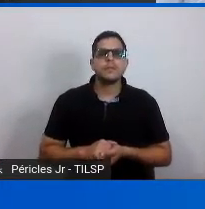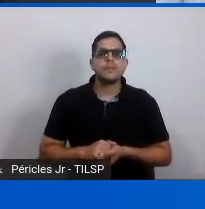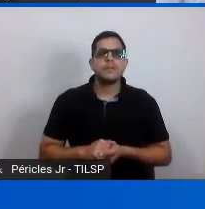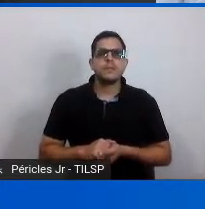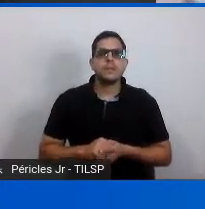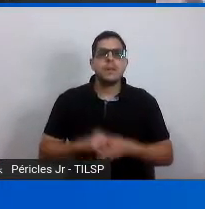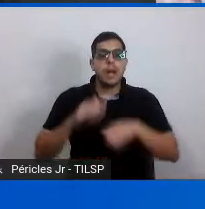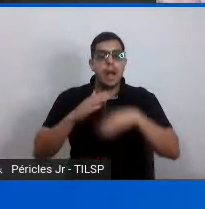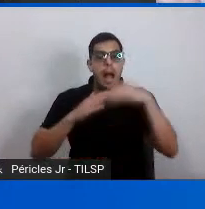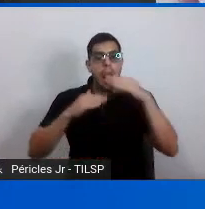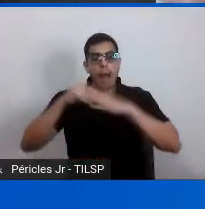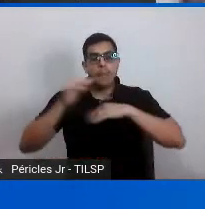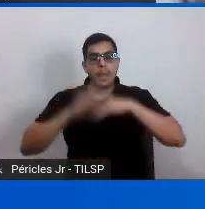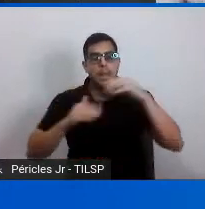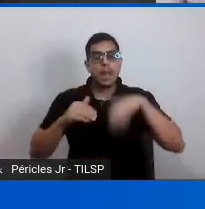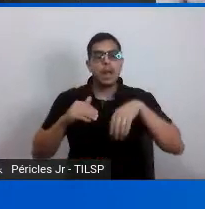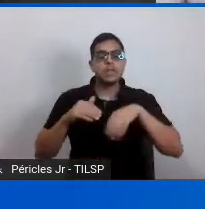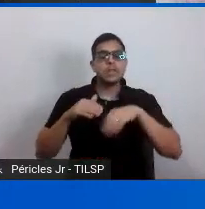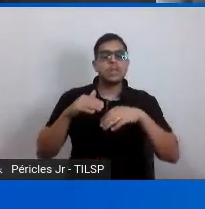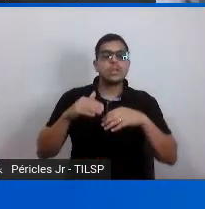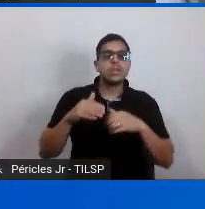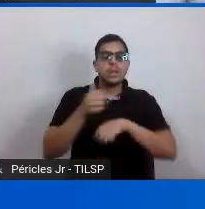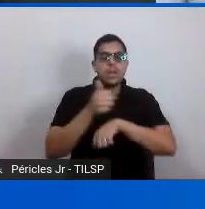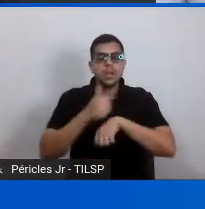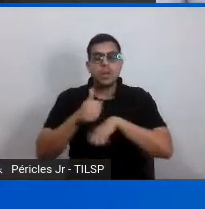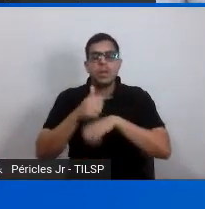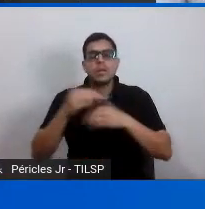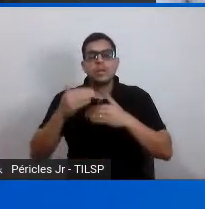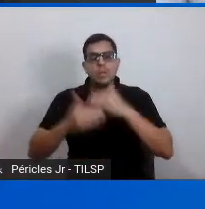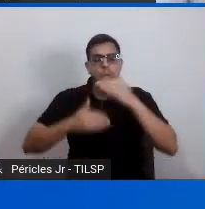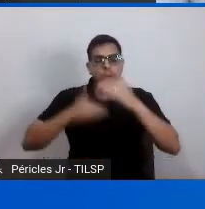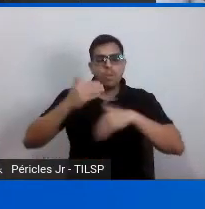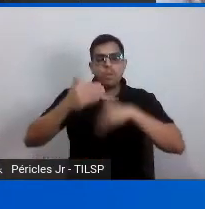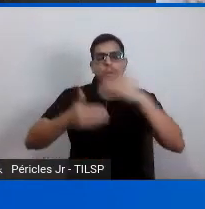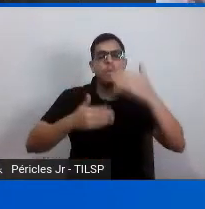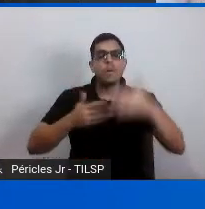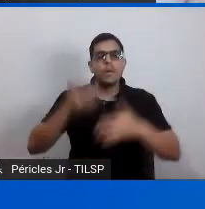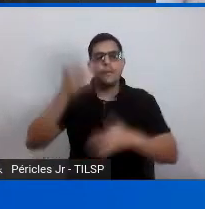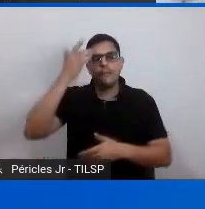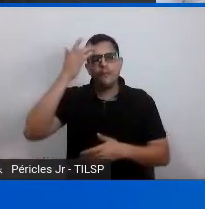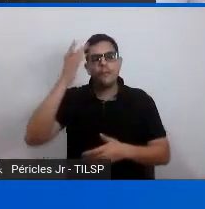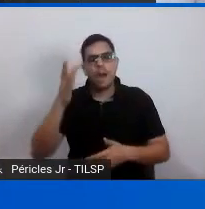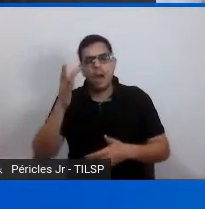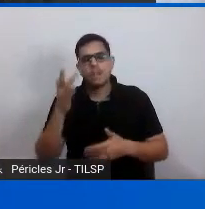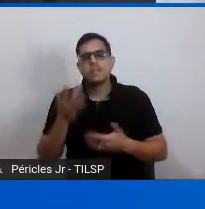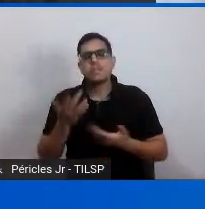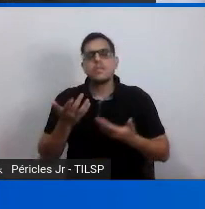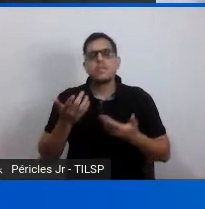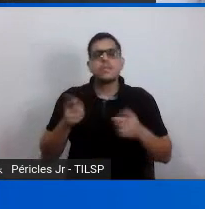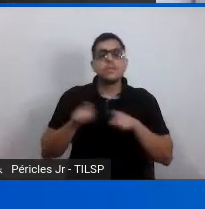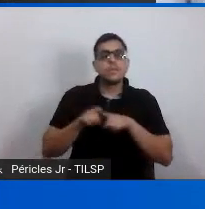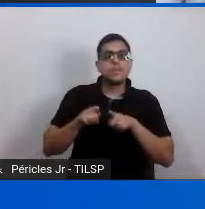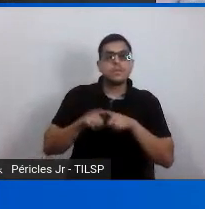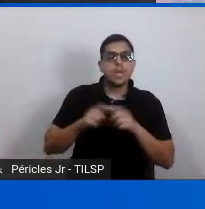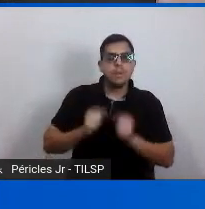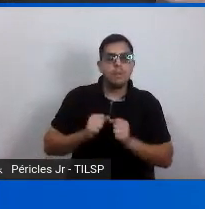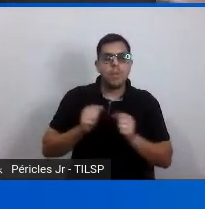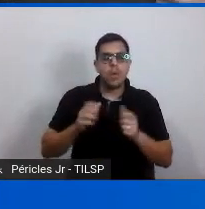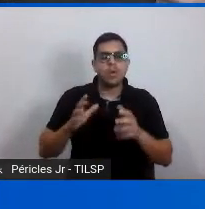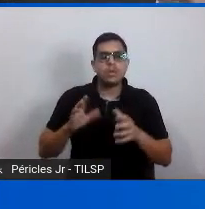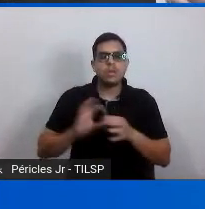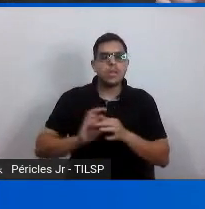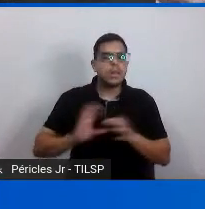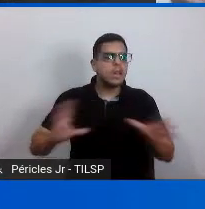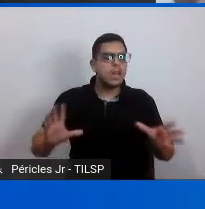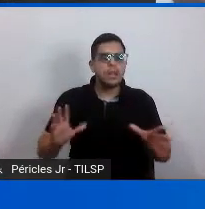tecnológicos como facilitadores mediadores e potencializadores dos processos de ensino-aprendizagem então letramento